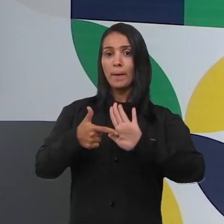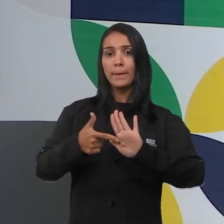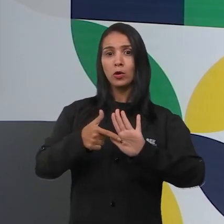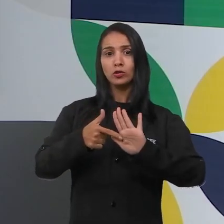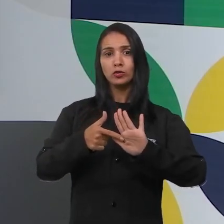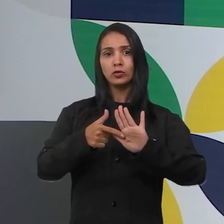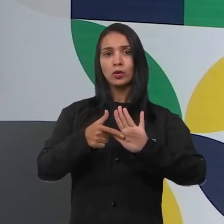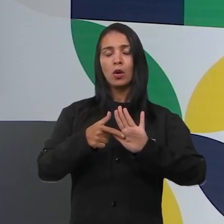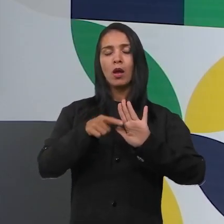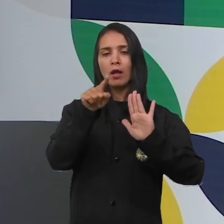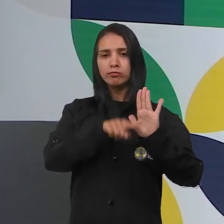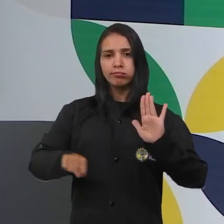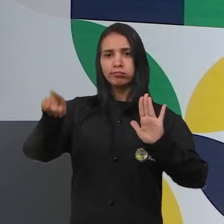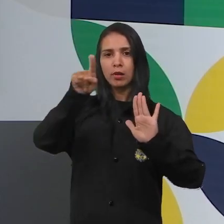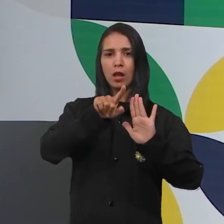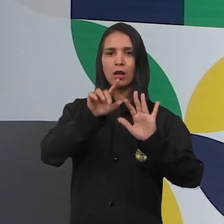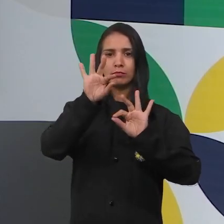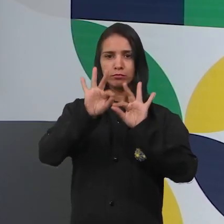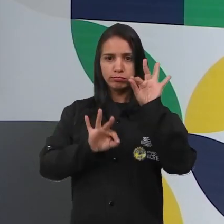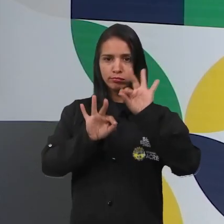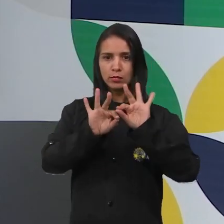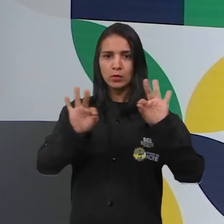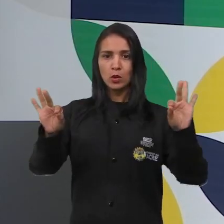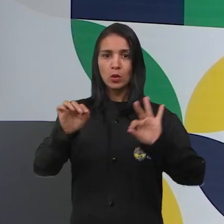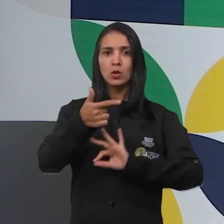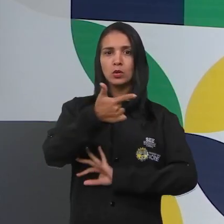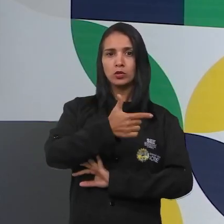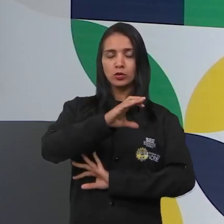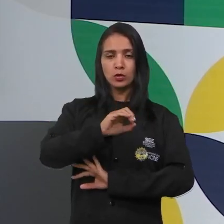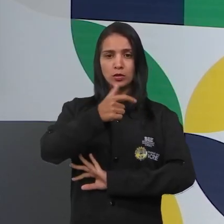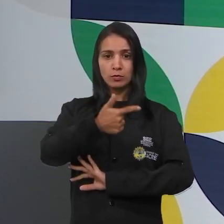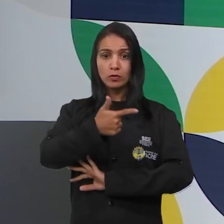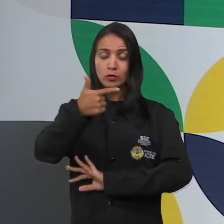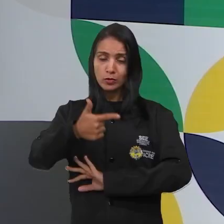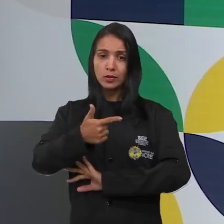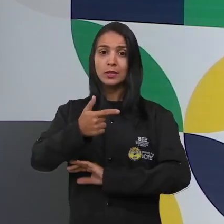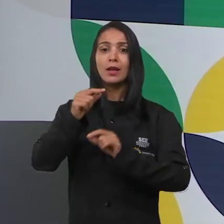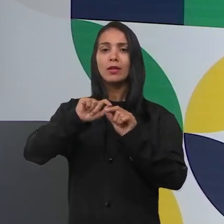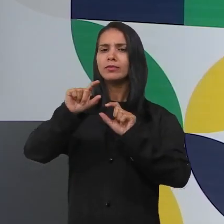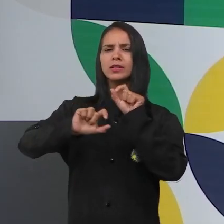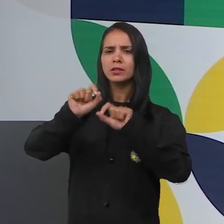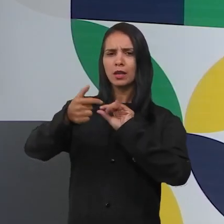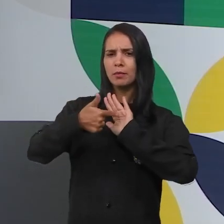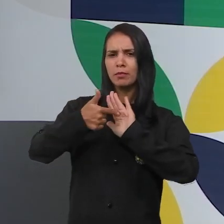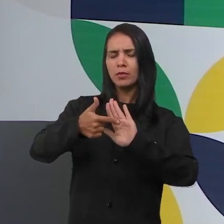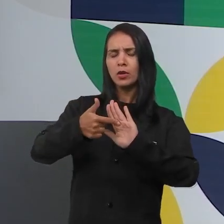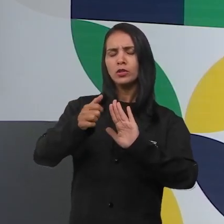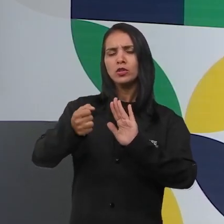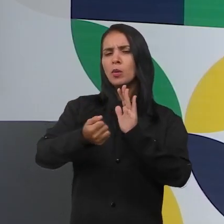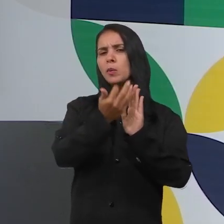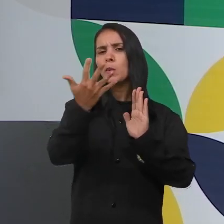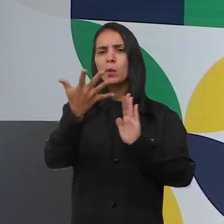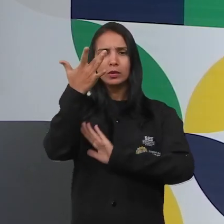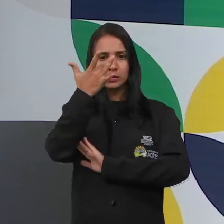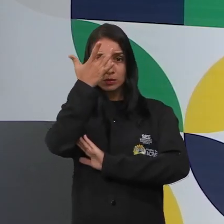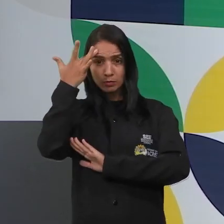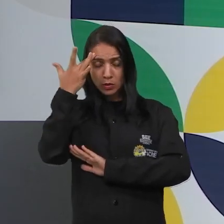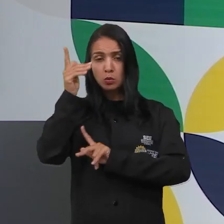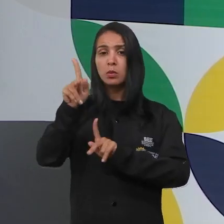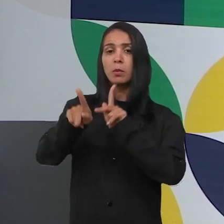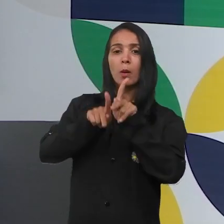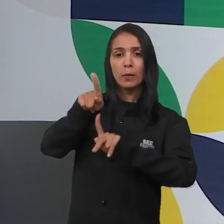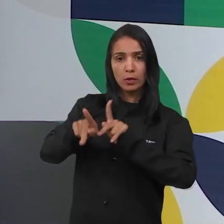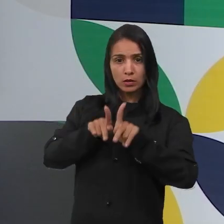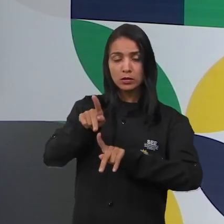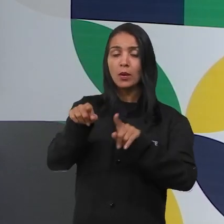último censo demográfico. O que é o censo mesmo, pessoal? É a contagem da população. Além da contagem da população, o IBGE